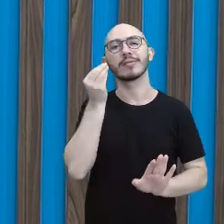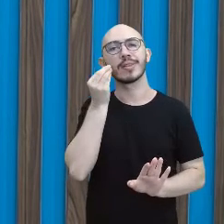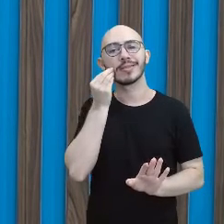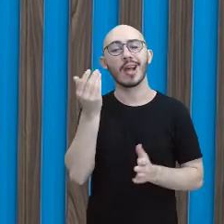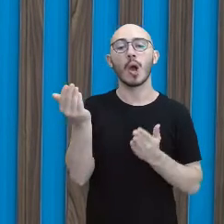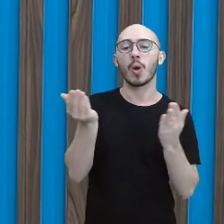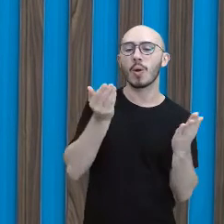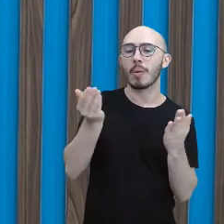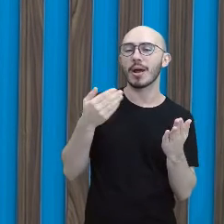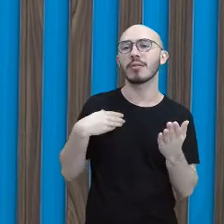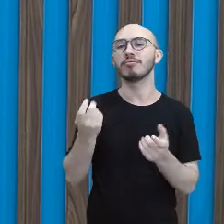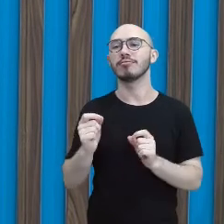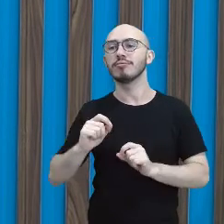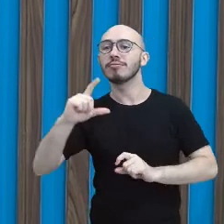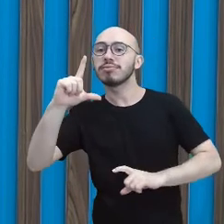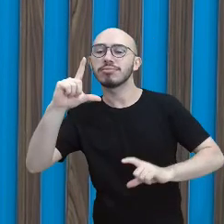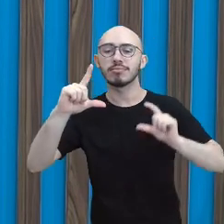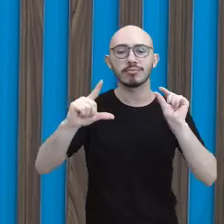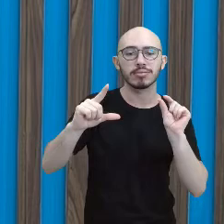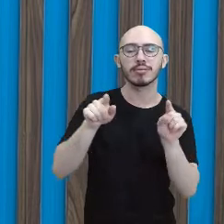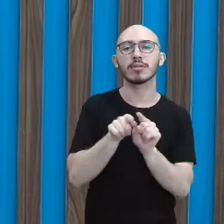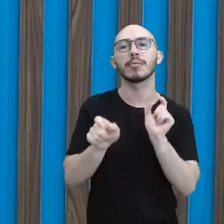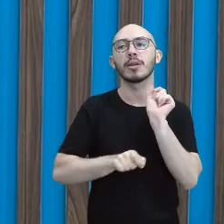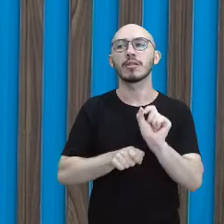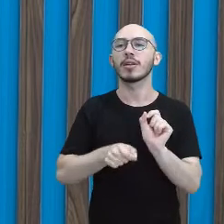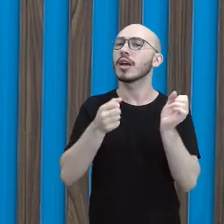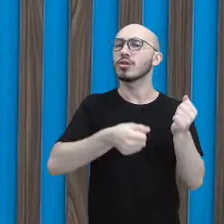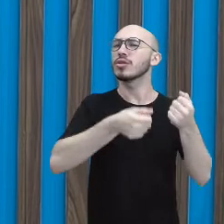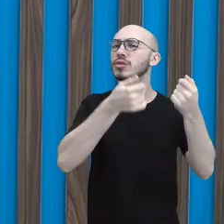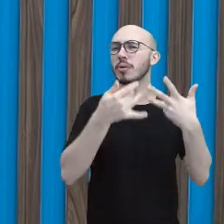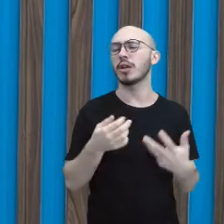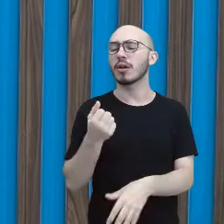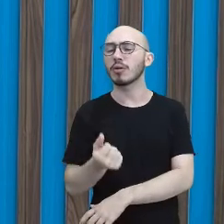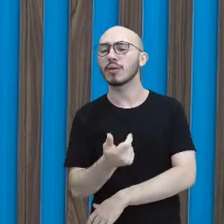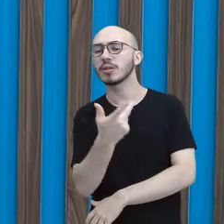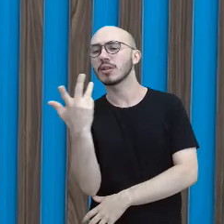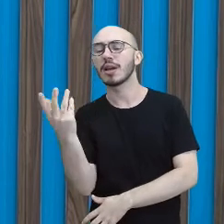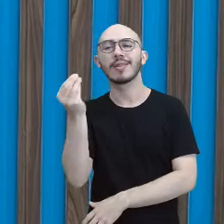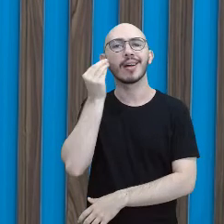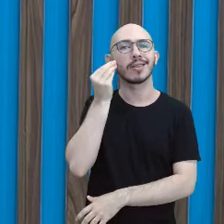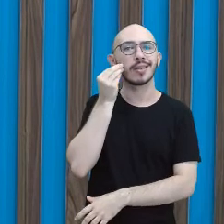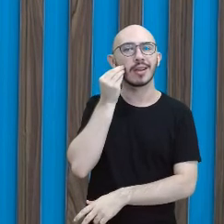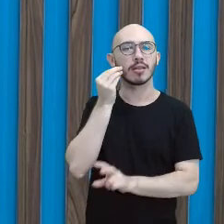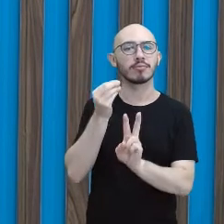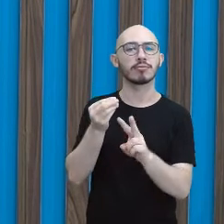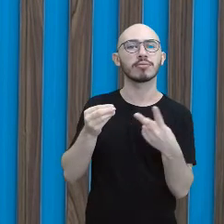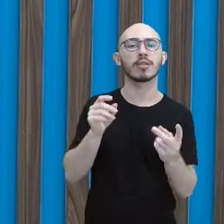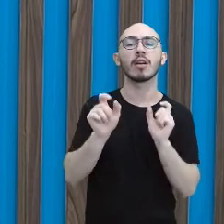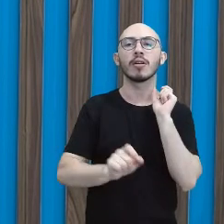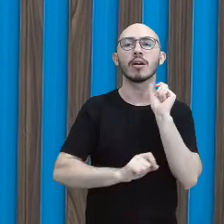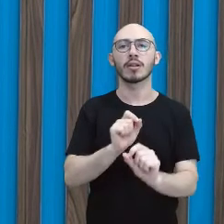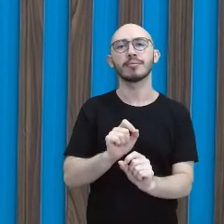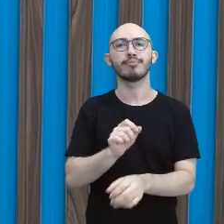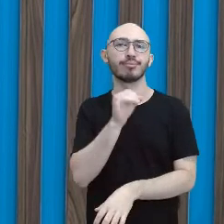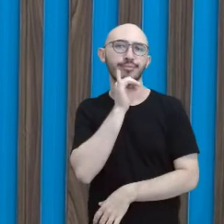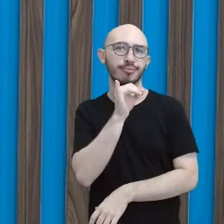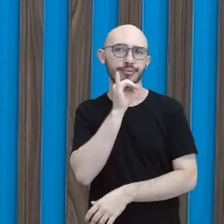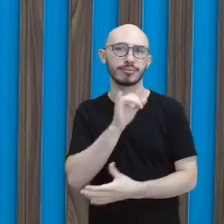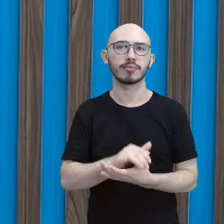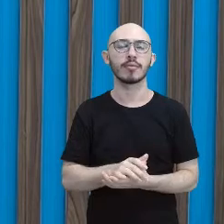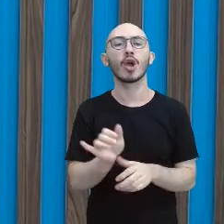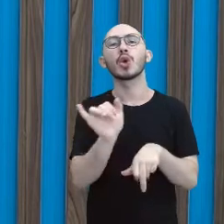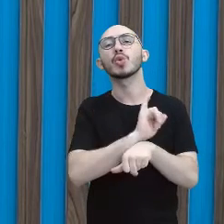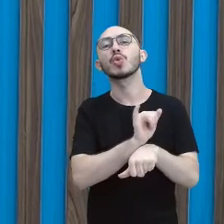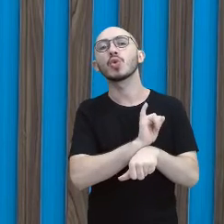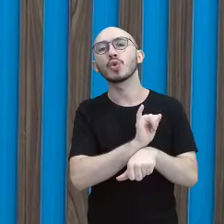compara o tamanho das coisas, ou então quando a gente diz uma quantidade e tenta fazer uma conversão. Por exemplo, o Tiago colocou o exemplo lá do